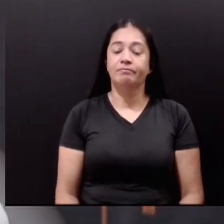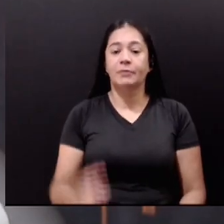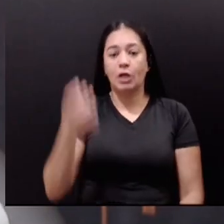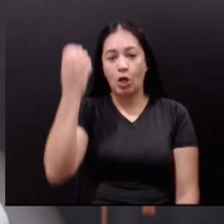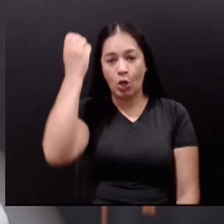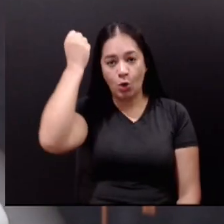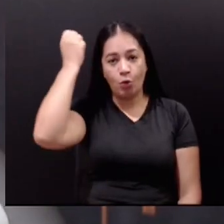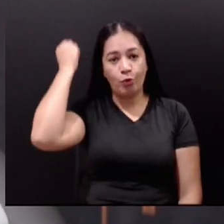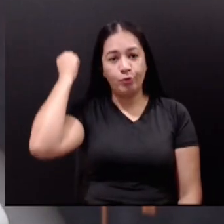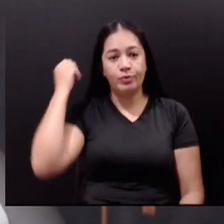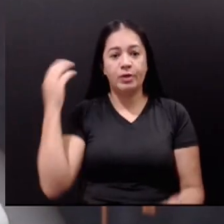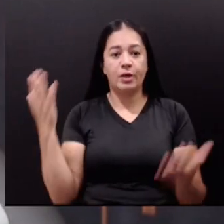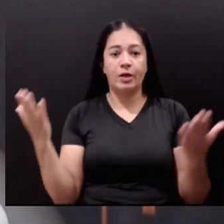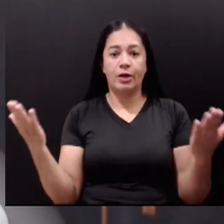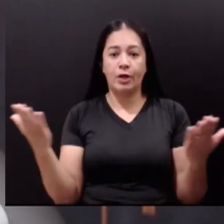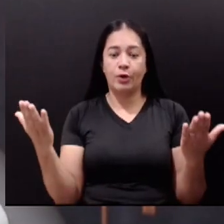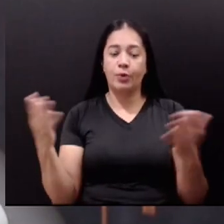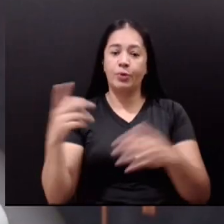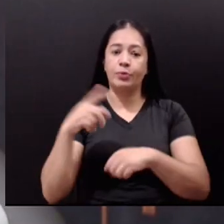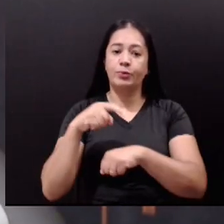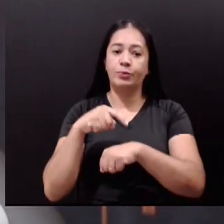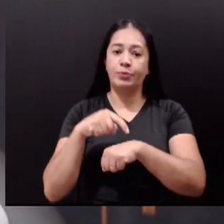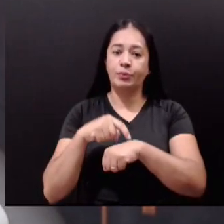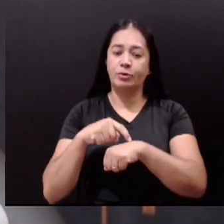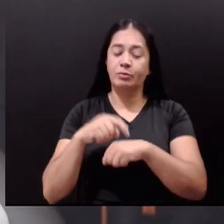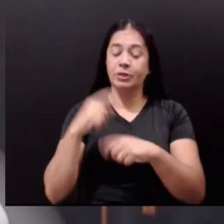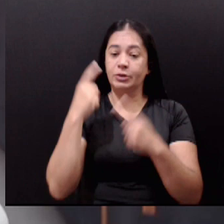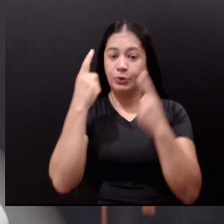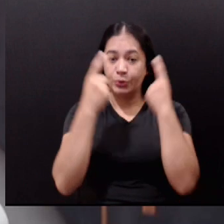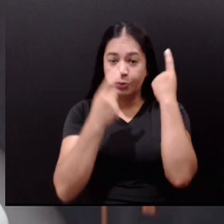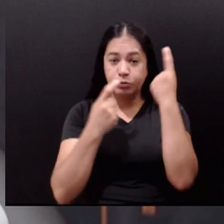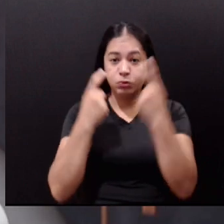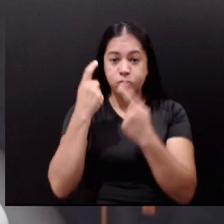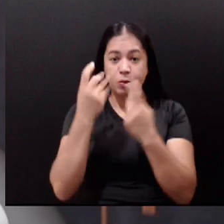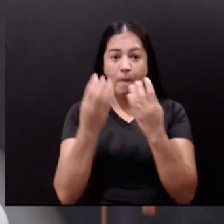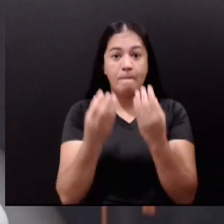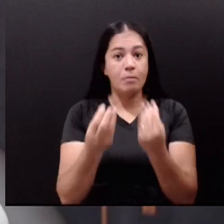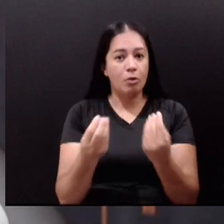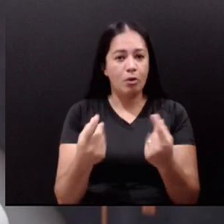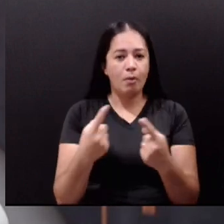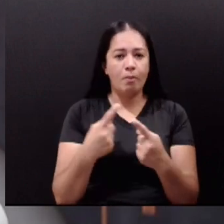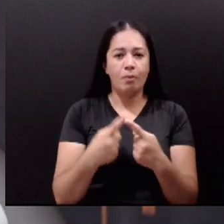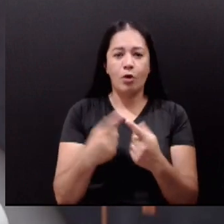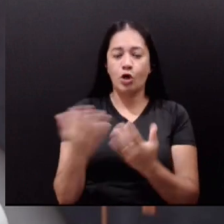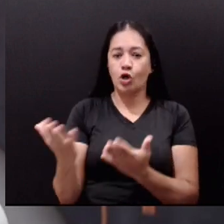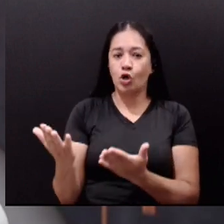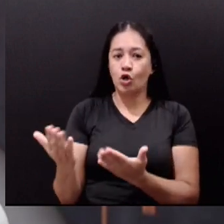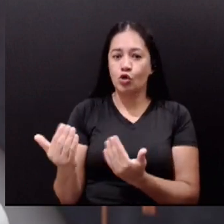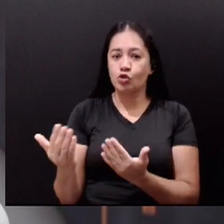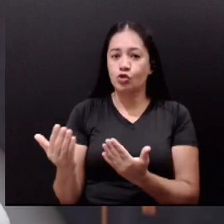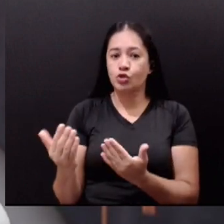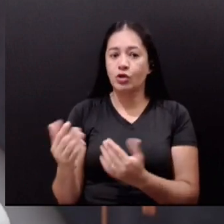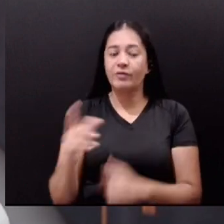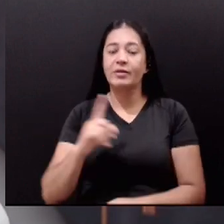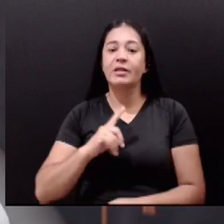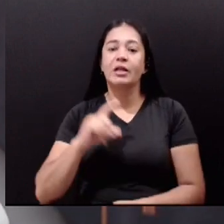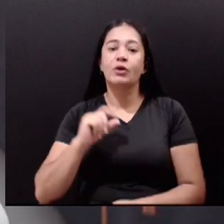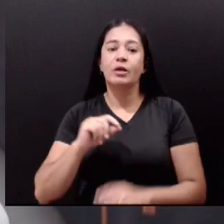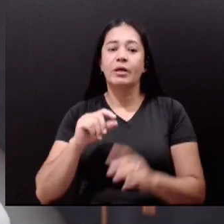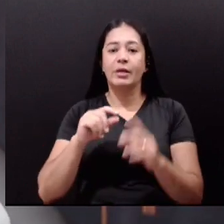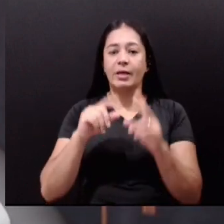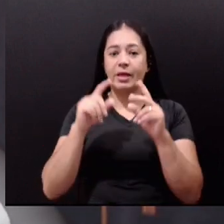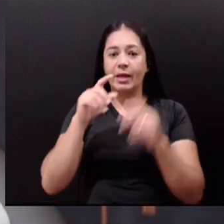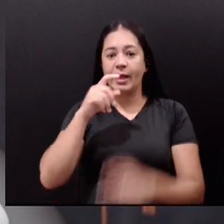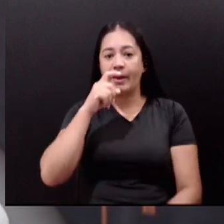bastante preocupação, especialmente que os jovens hoje, eles possuem pais analógicos e filhos digitais. Poxa